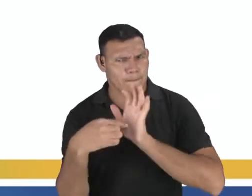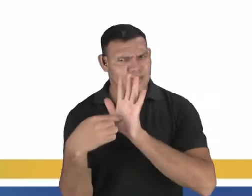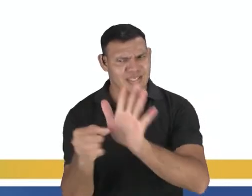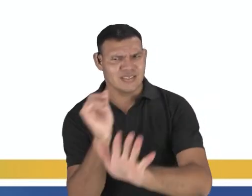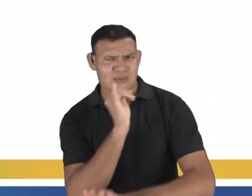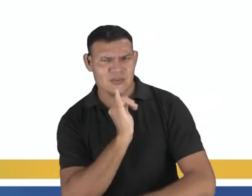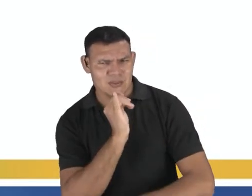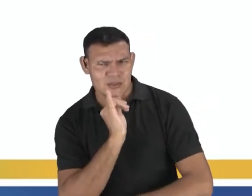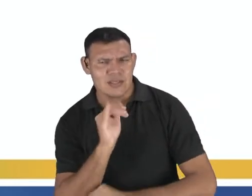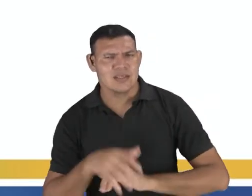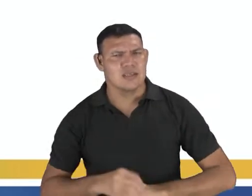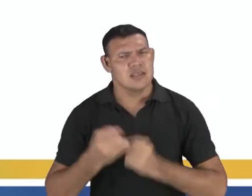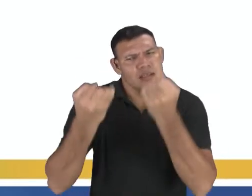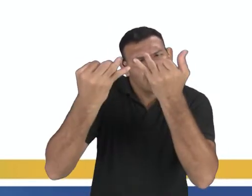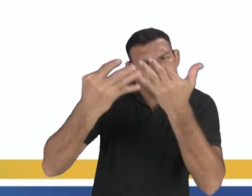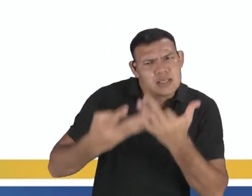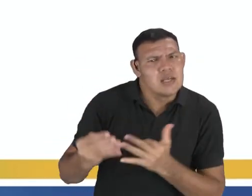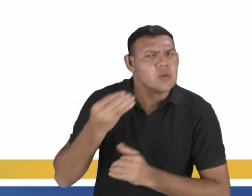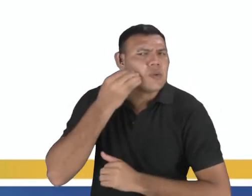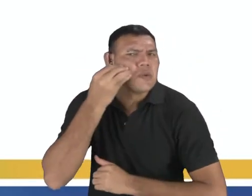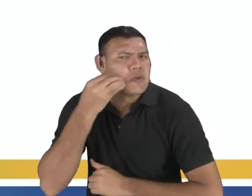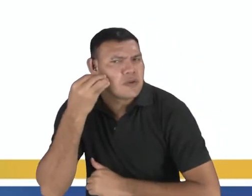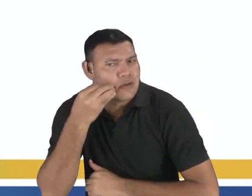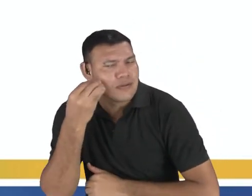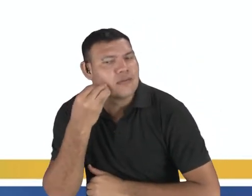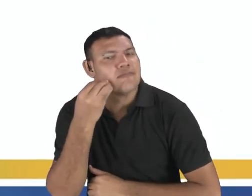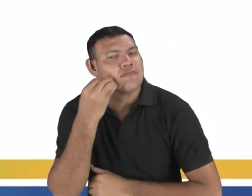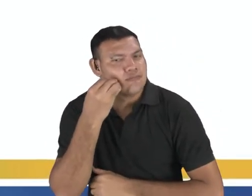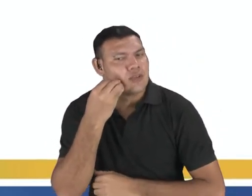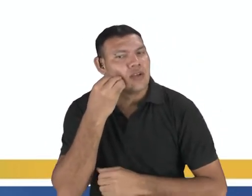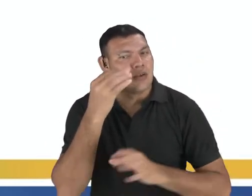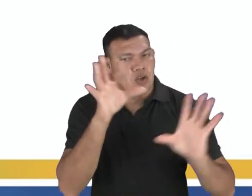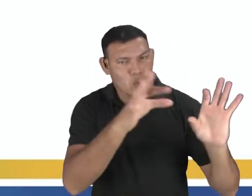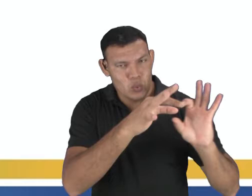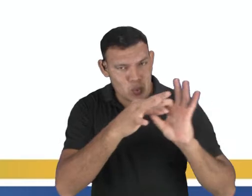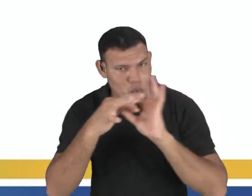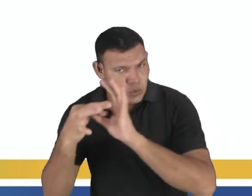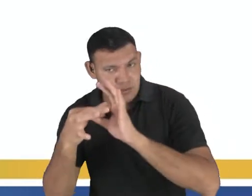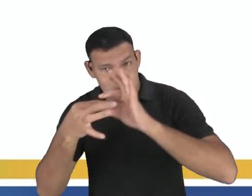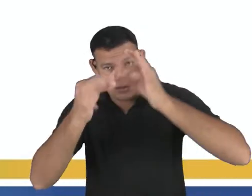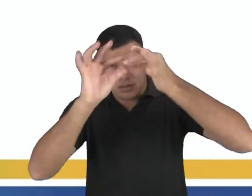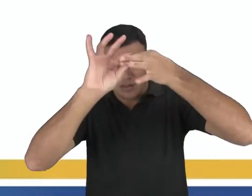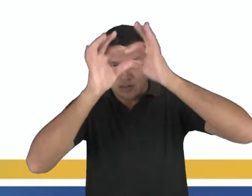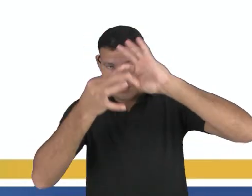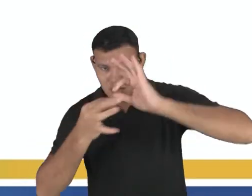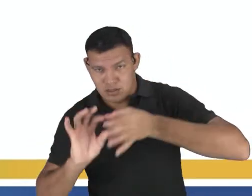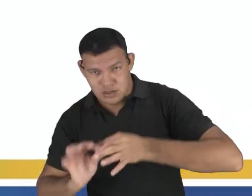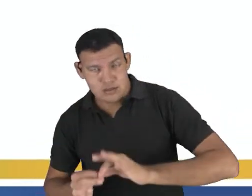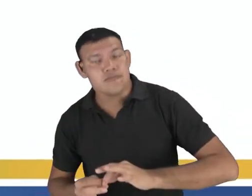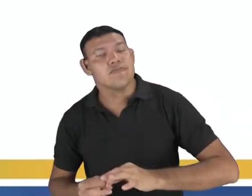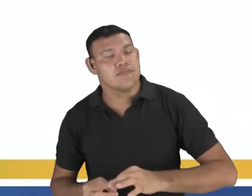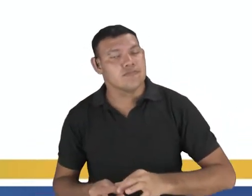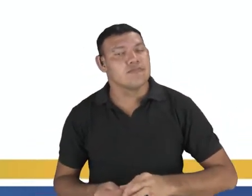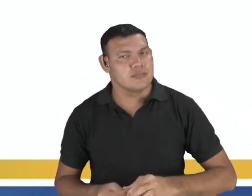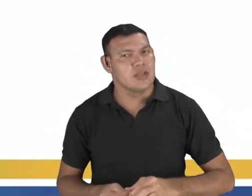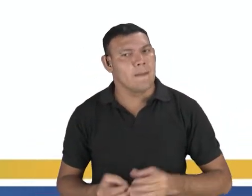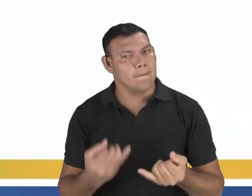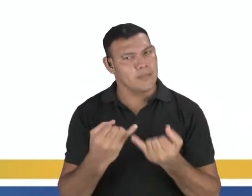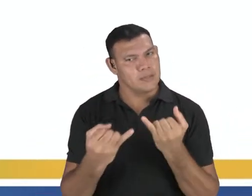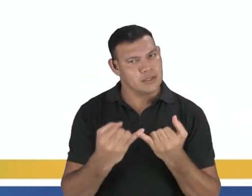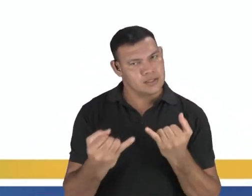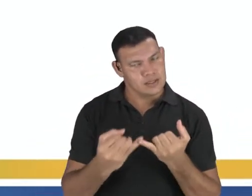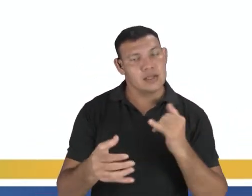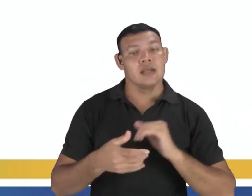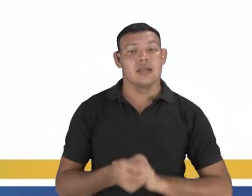você dá exemplos, né, ou for falar de experiências, eles devem ser coerentes e ter verossimilhança